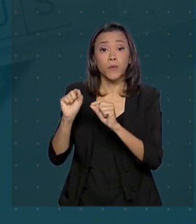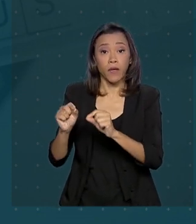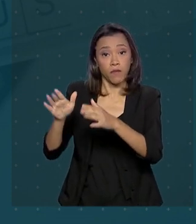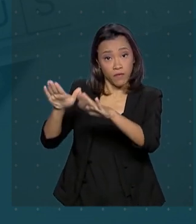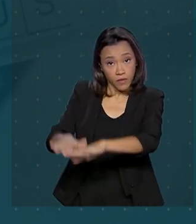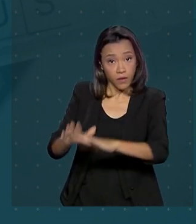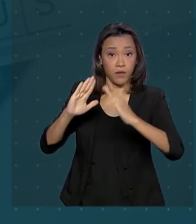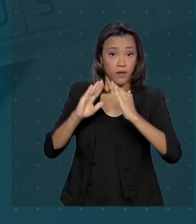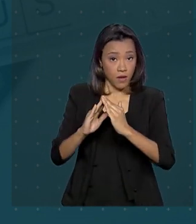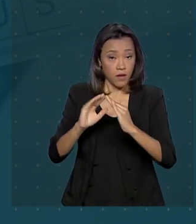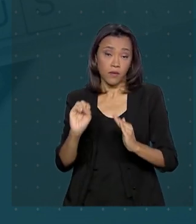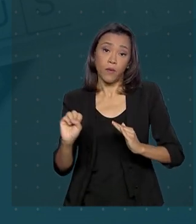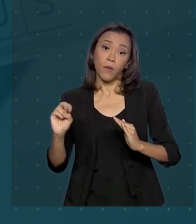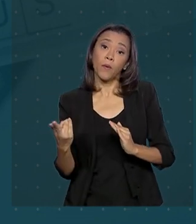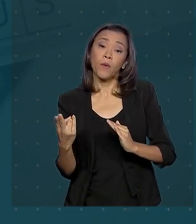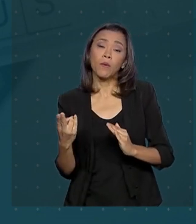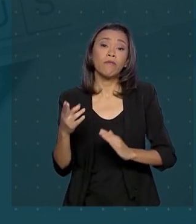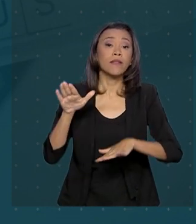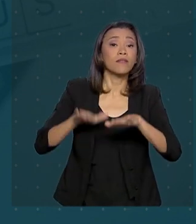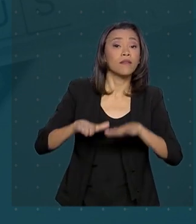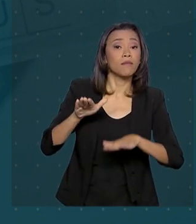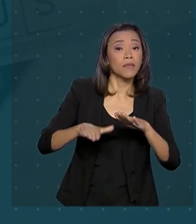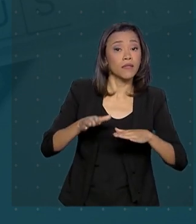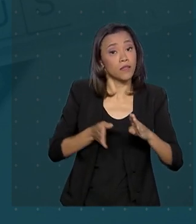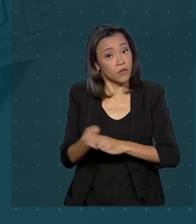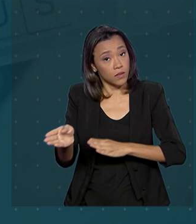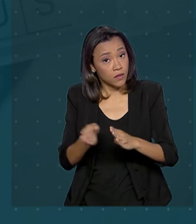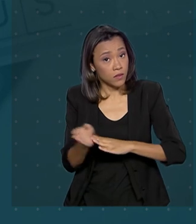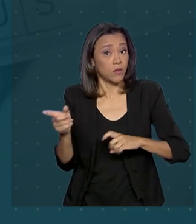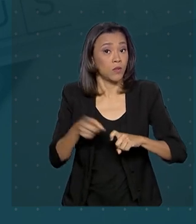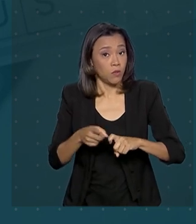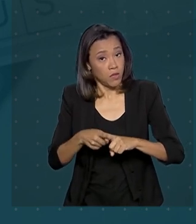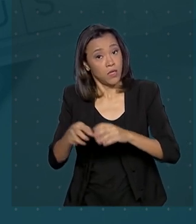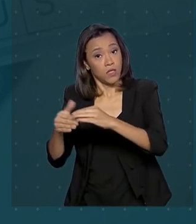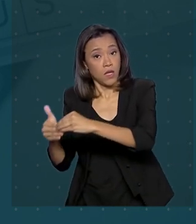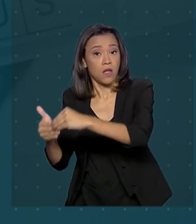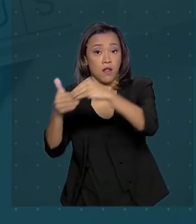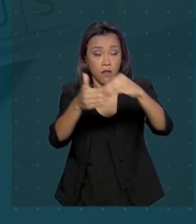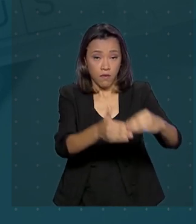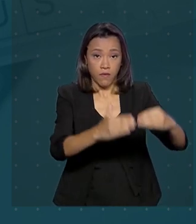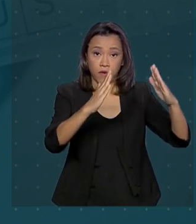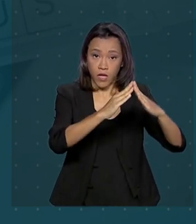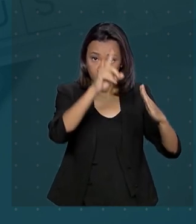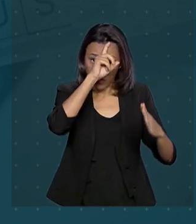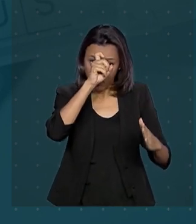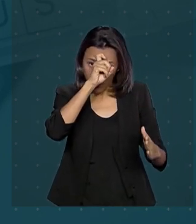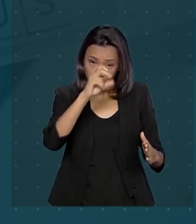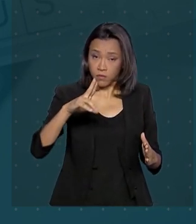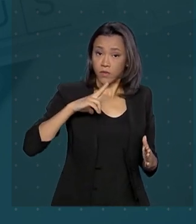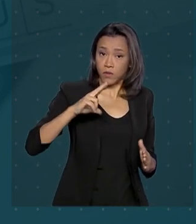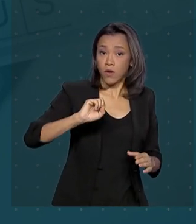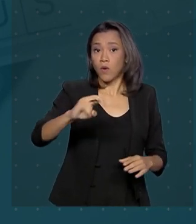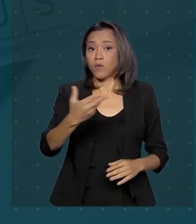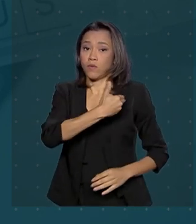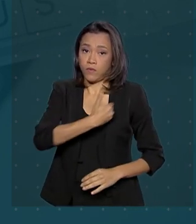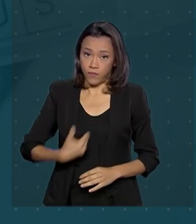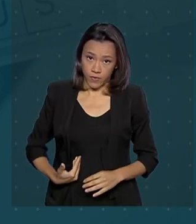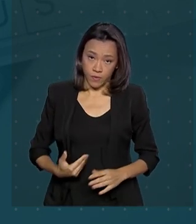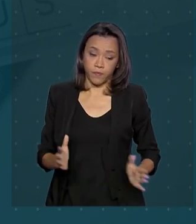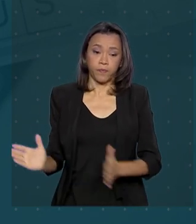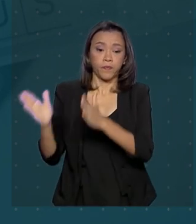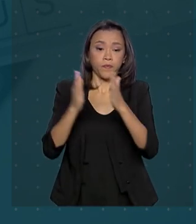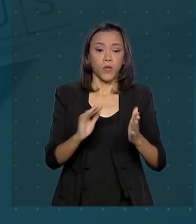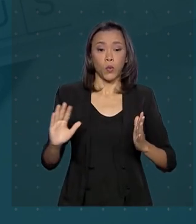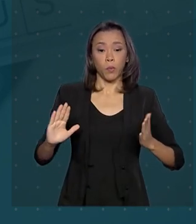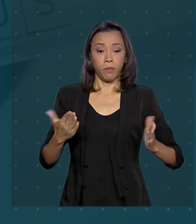domiciliar ou conforme recomendação médica em hospitais públicos ou privados o prazo de